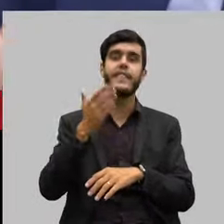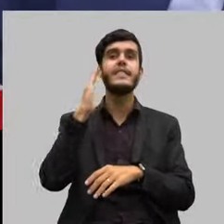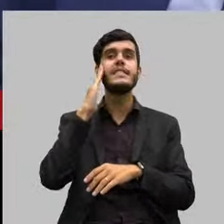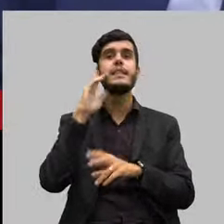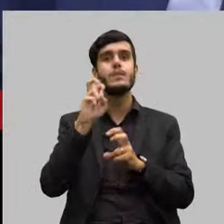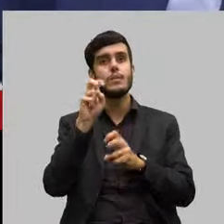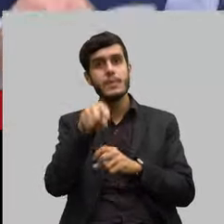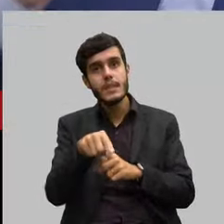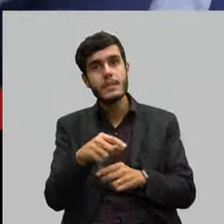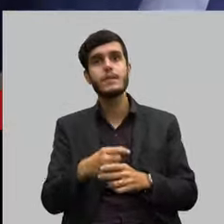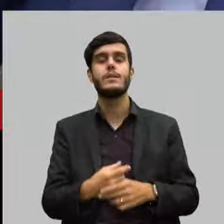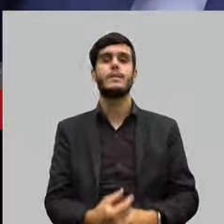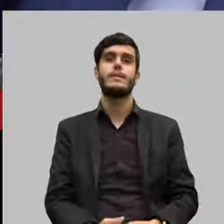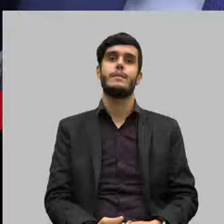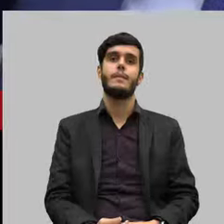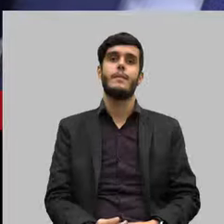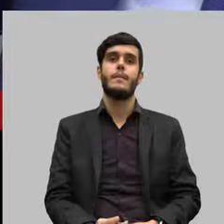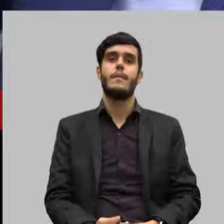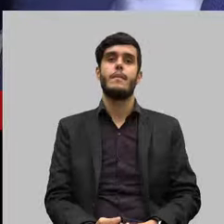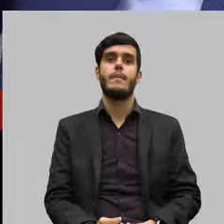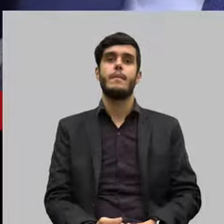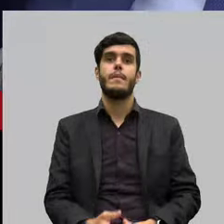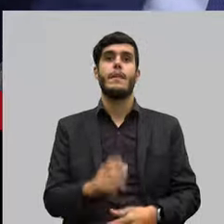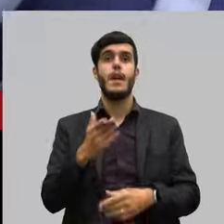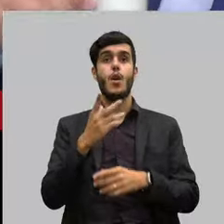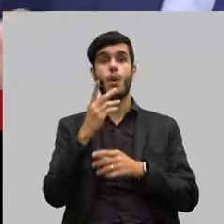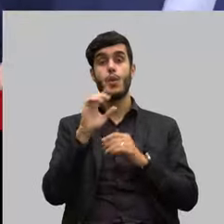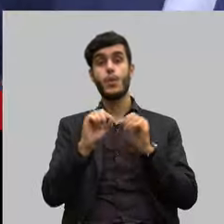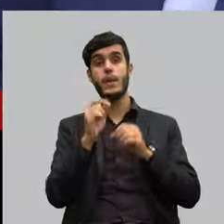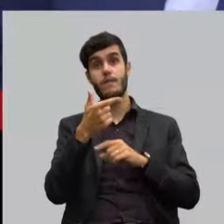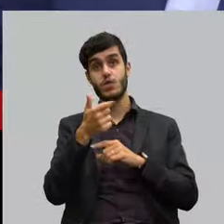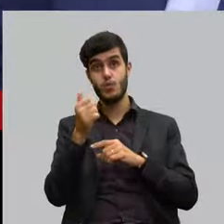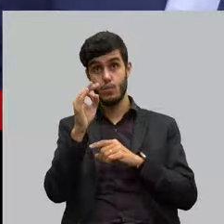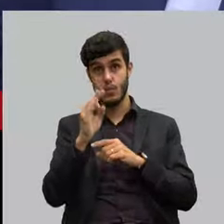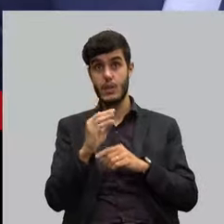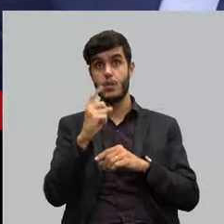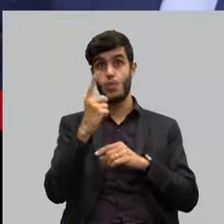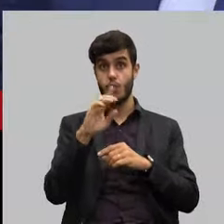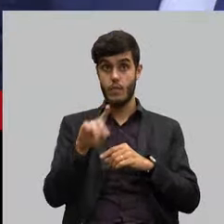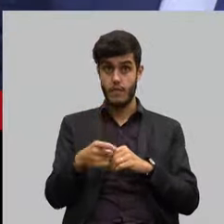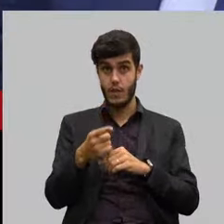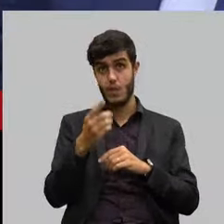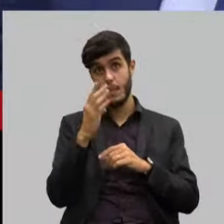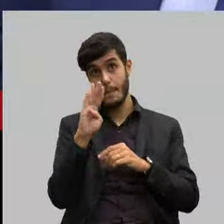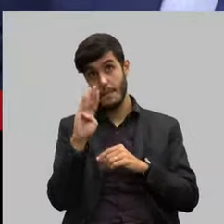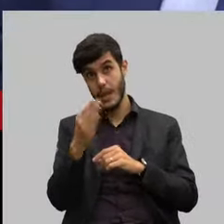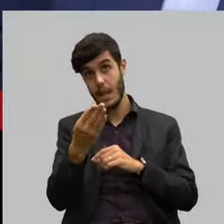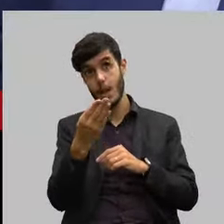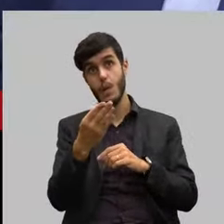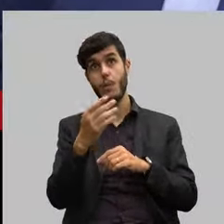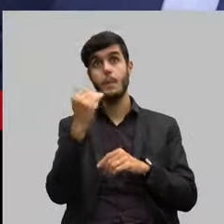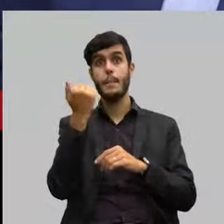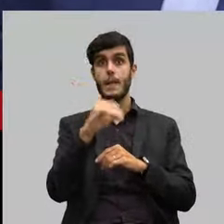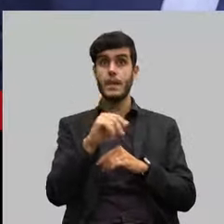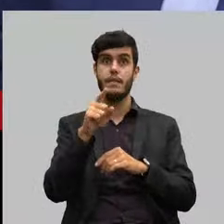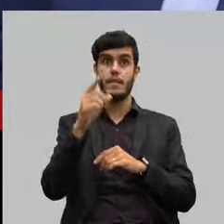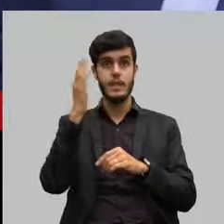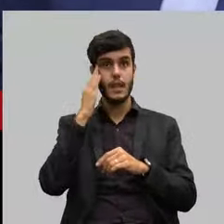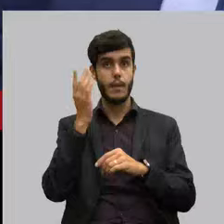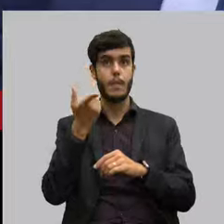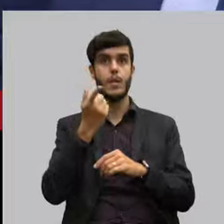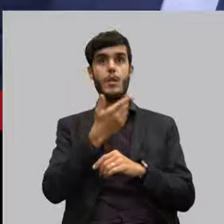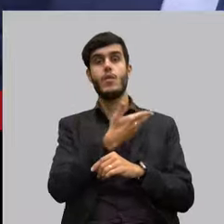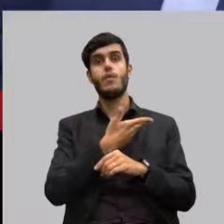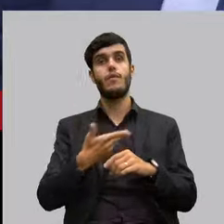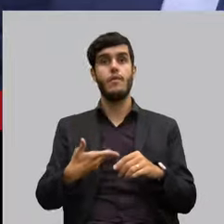21% é que agora tem quase 1 bilhão e me na conta do Governo do Estado Senor sabe disso que a informação é